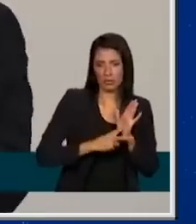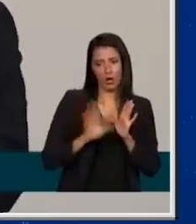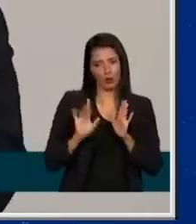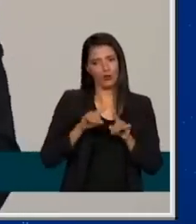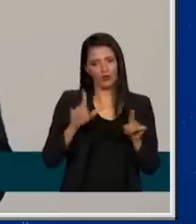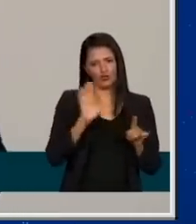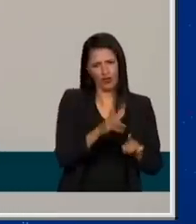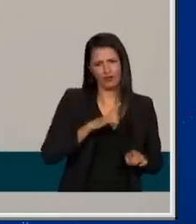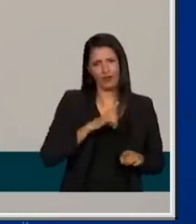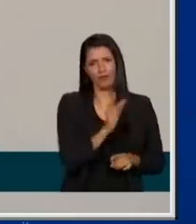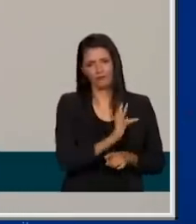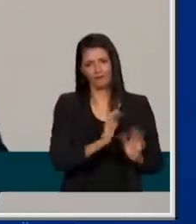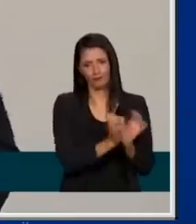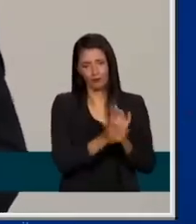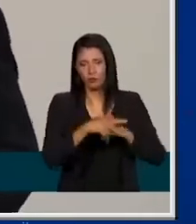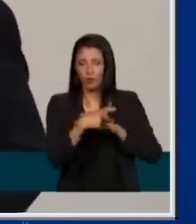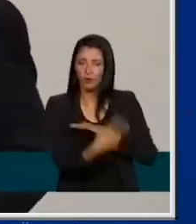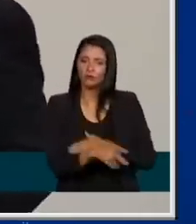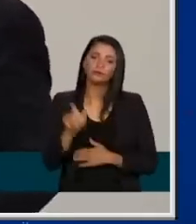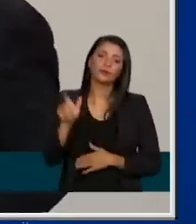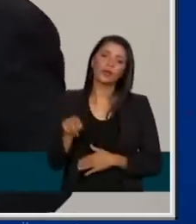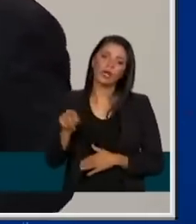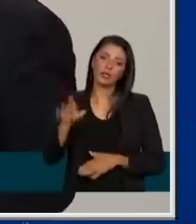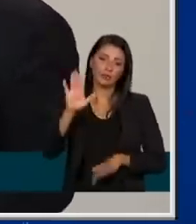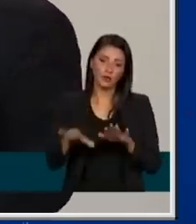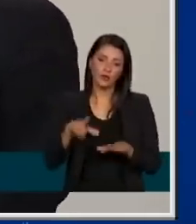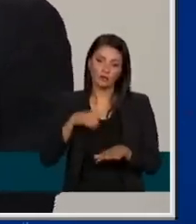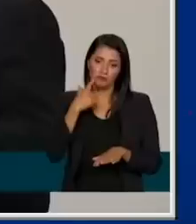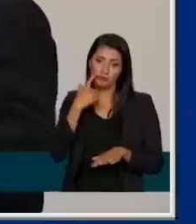gosta muito de jogar para plateia